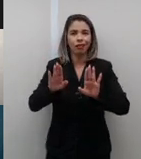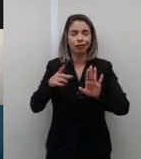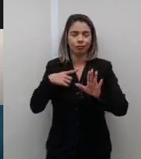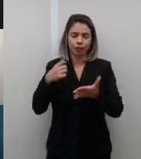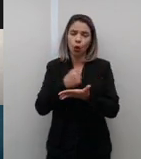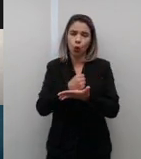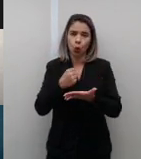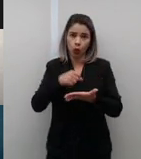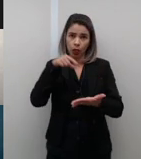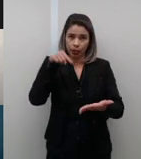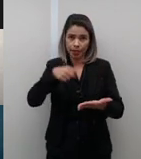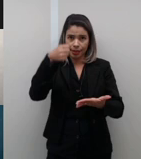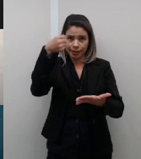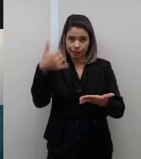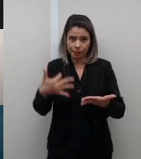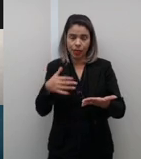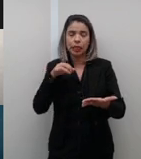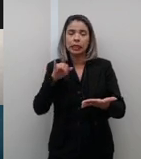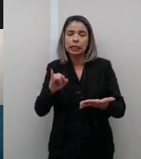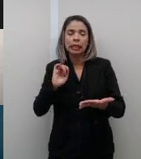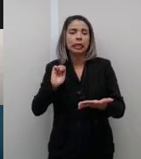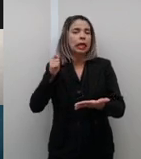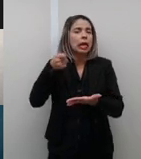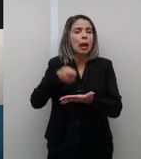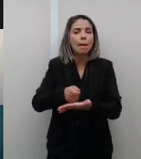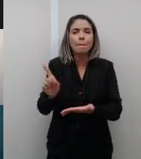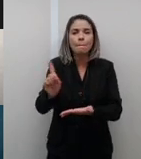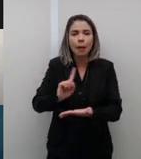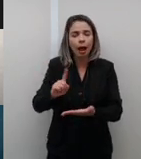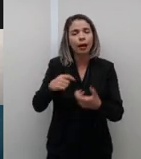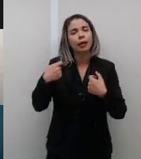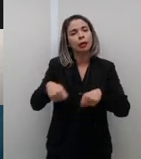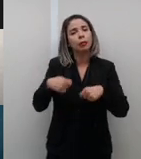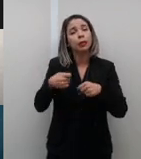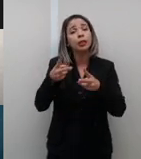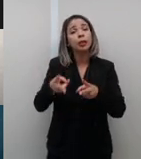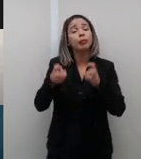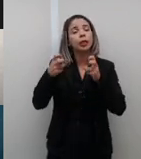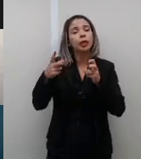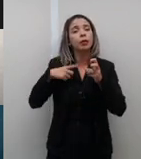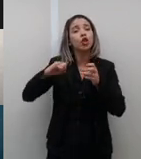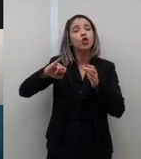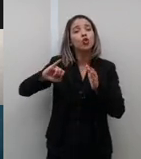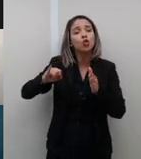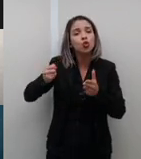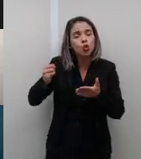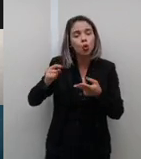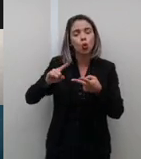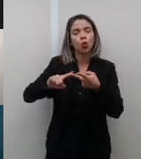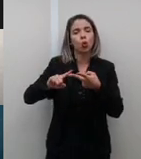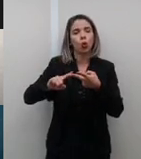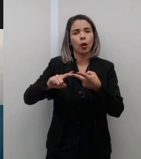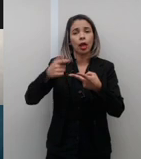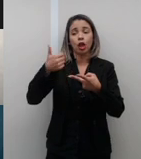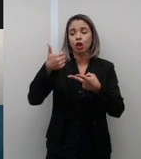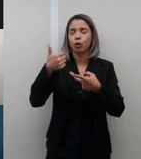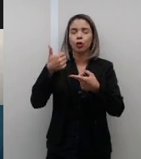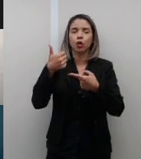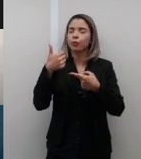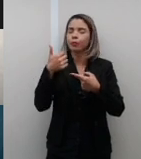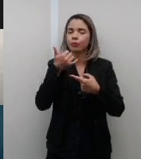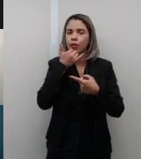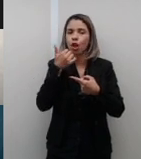em caso de inadimplemento, haveria de se observar juros de mora, no patamar de 2% e